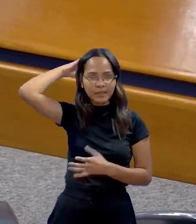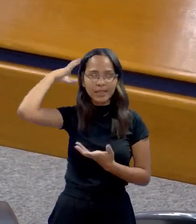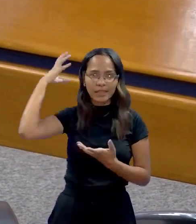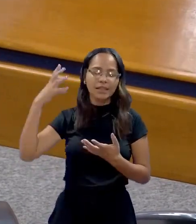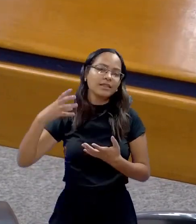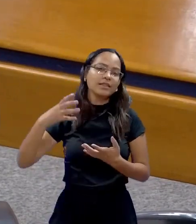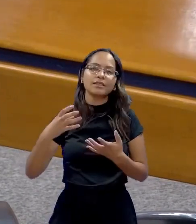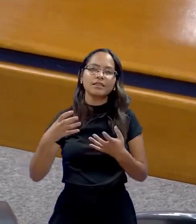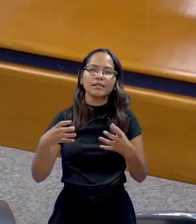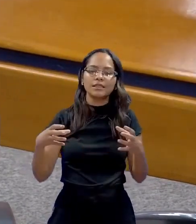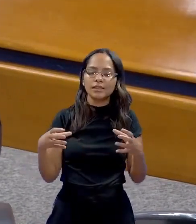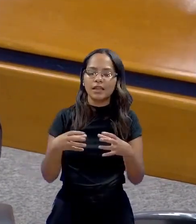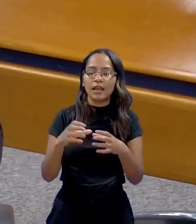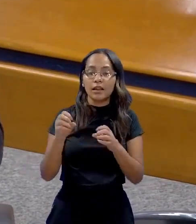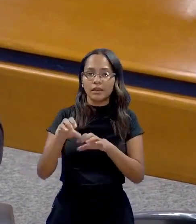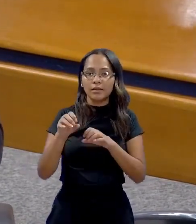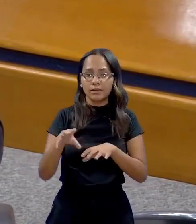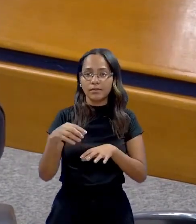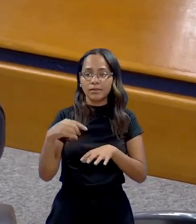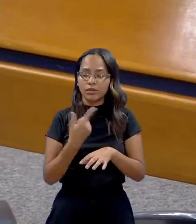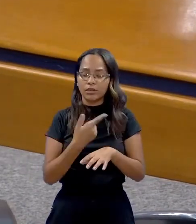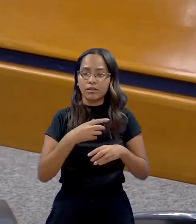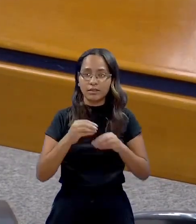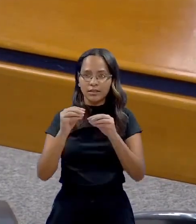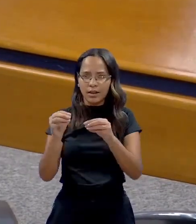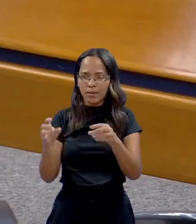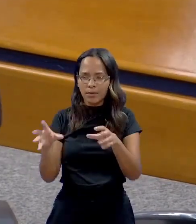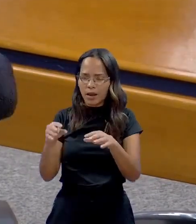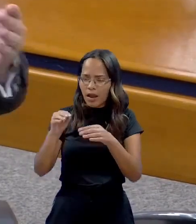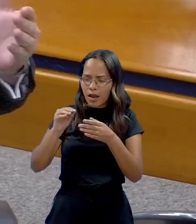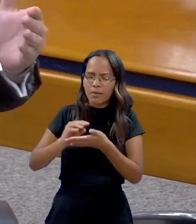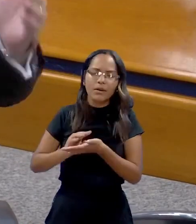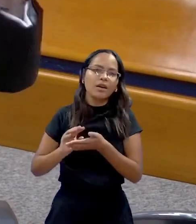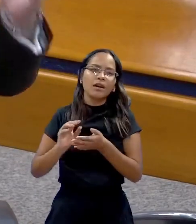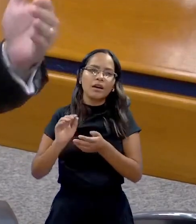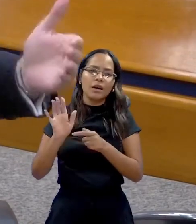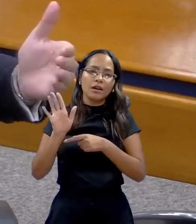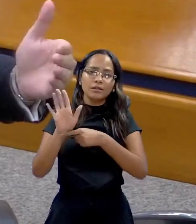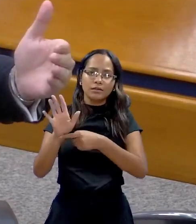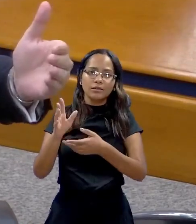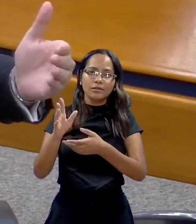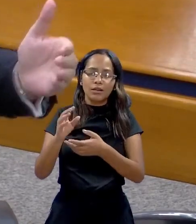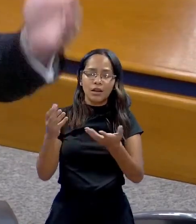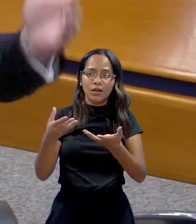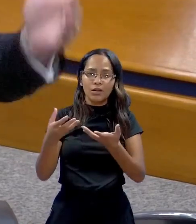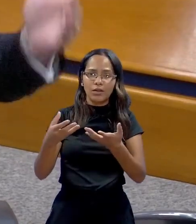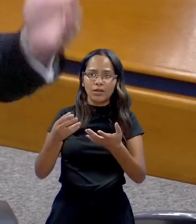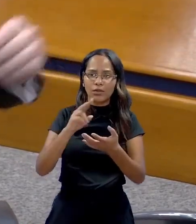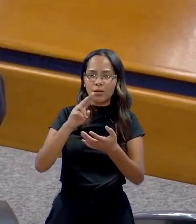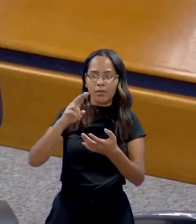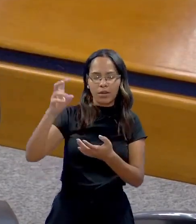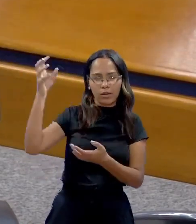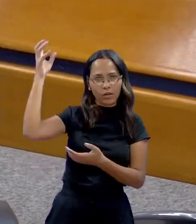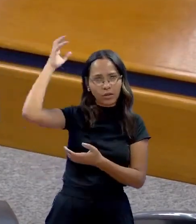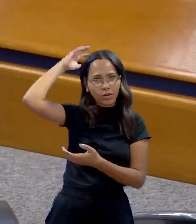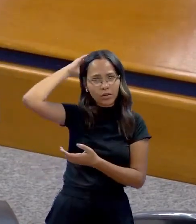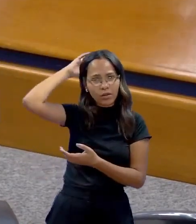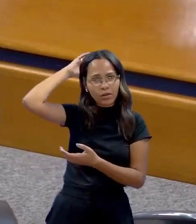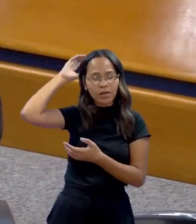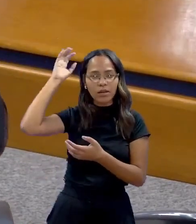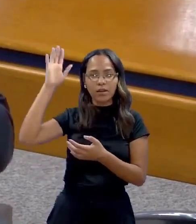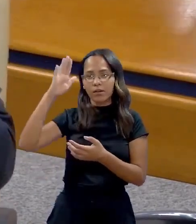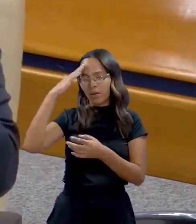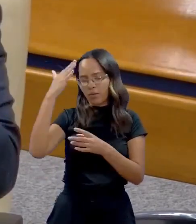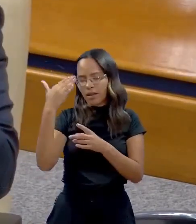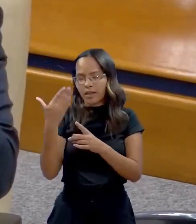teremos uma comenda aos profissionais de educação do município de Goiânia, denominada Comenda Cora Coralina, em homenagem a todas